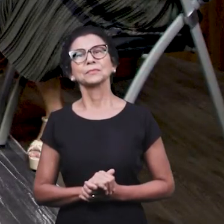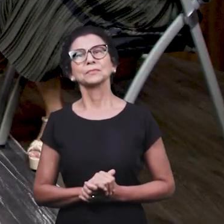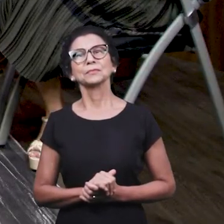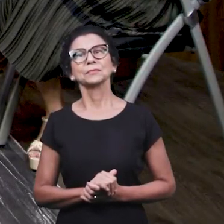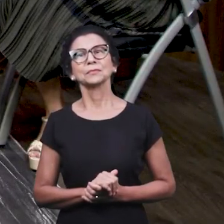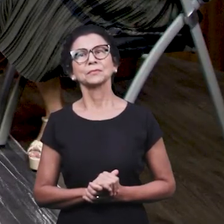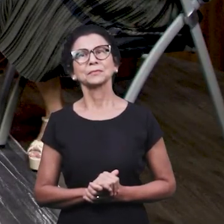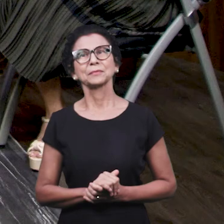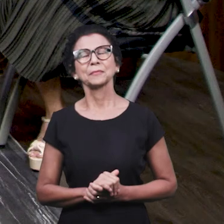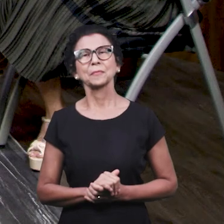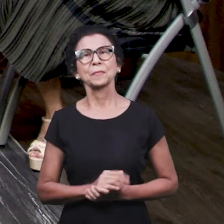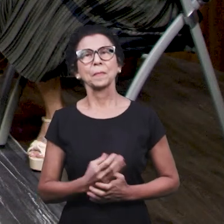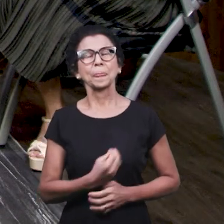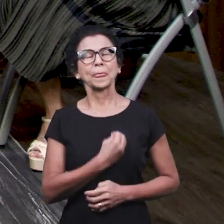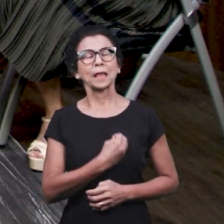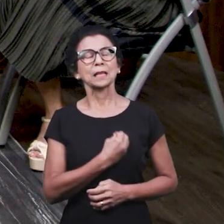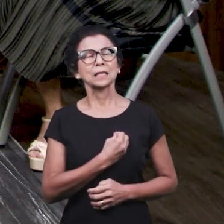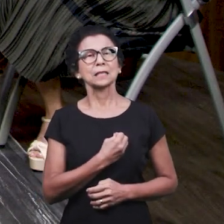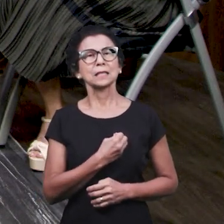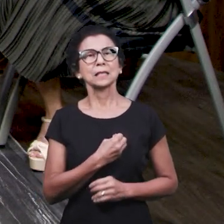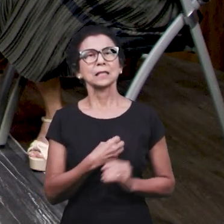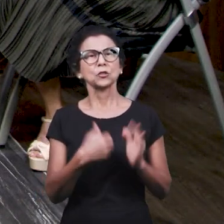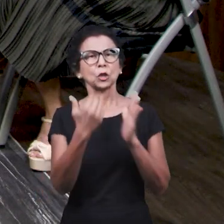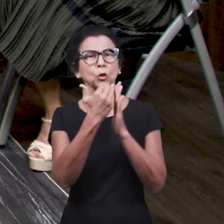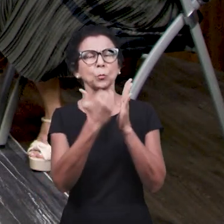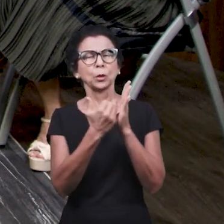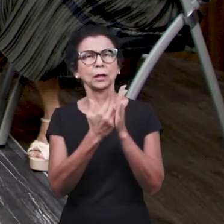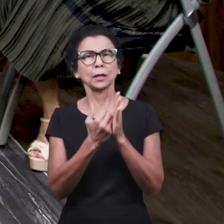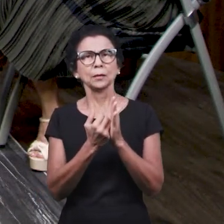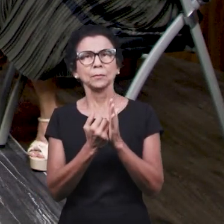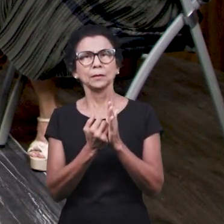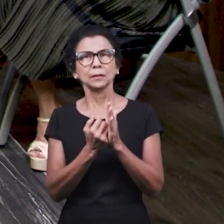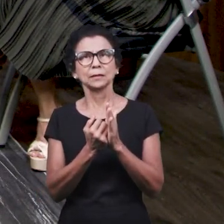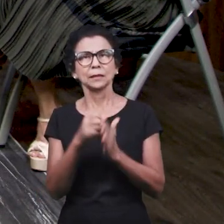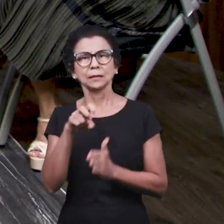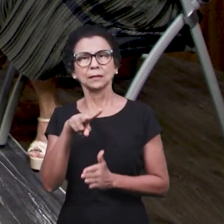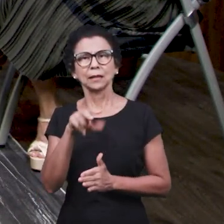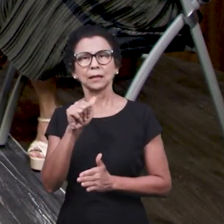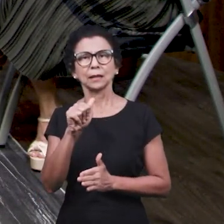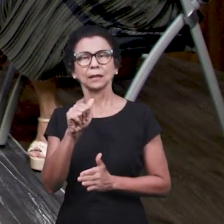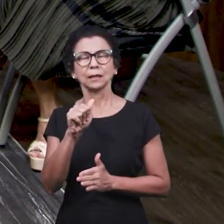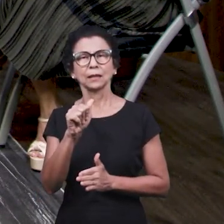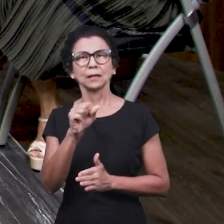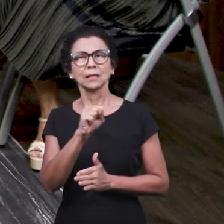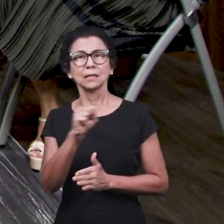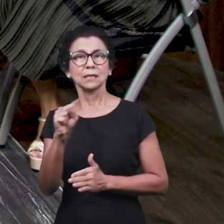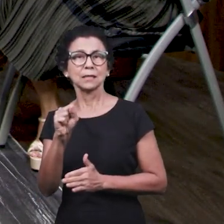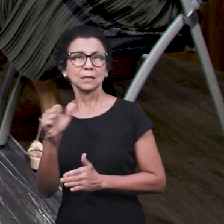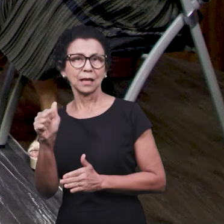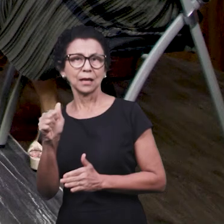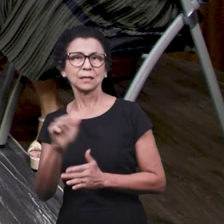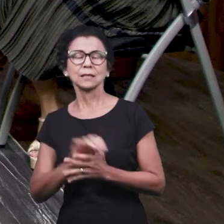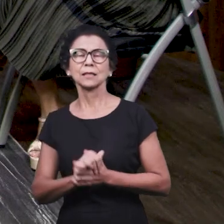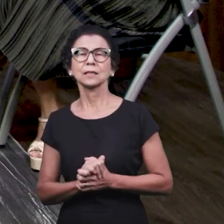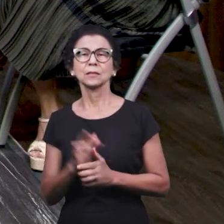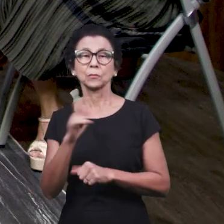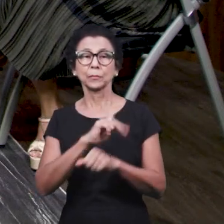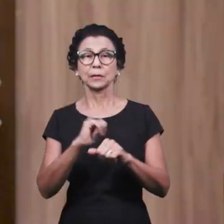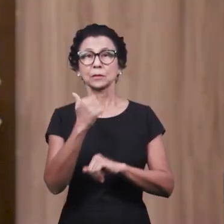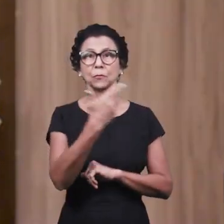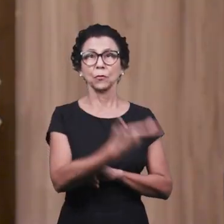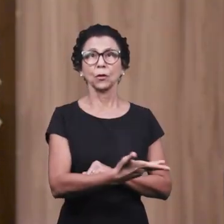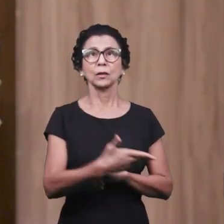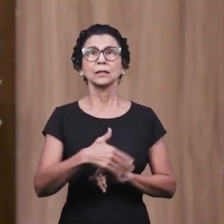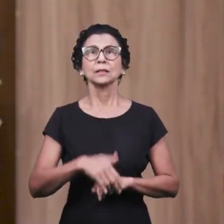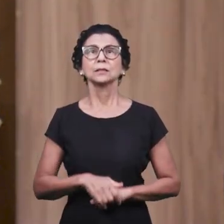participar de um programa na NASA, que eram poucos selecionados ainda no meu primeiro ano de ensino médio. Estados Unidos. E aí, lá em Orlando, e aí na